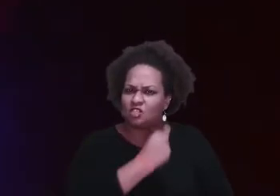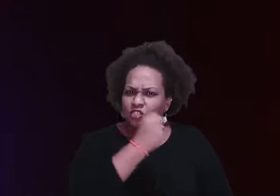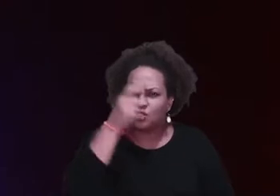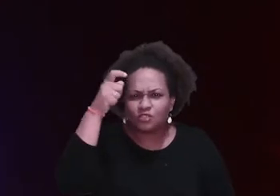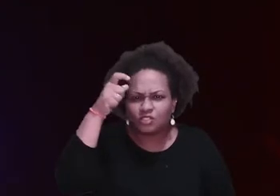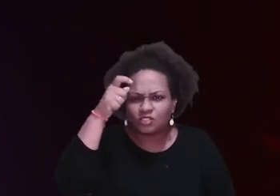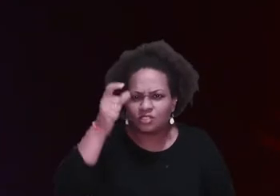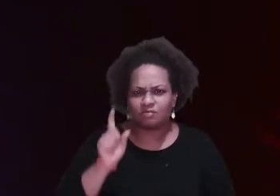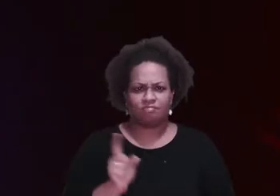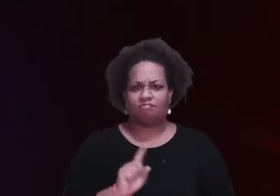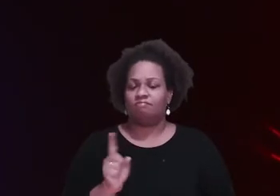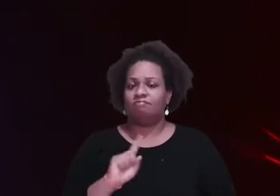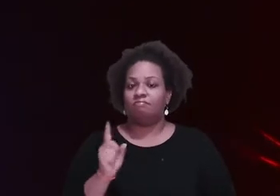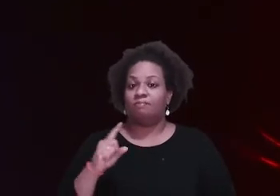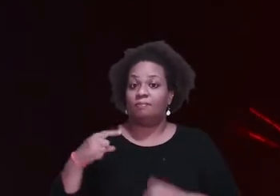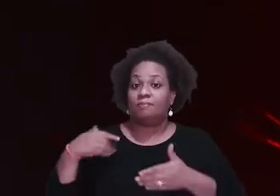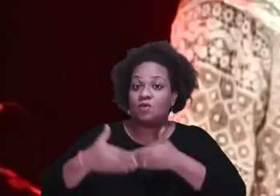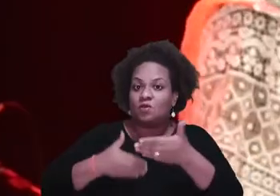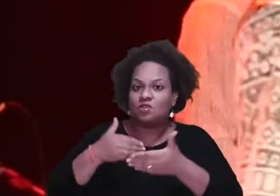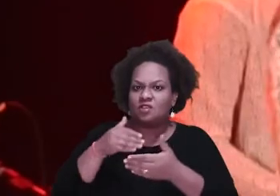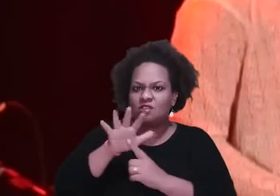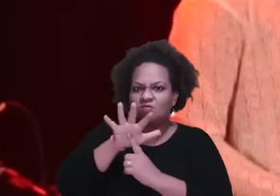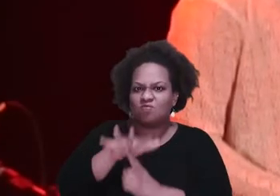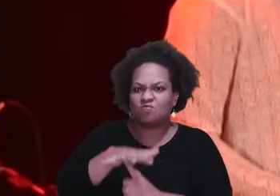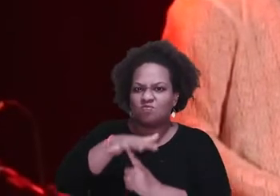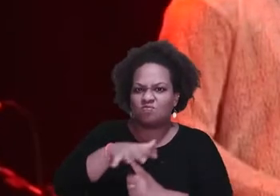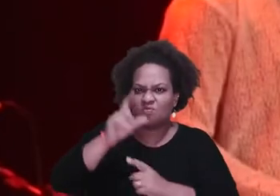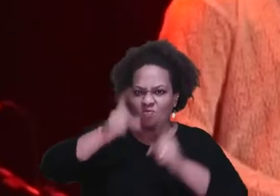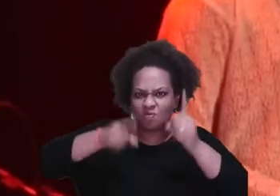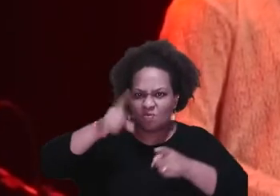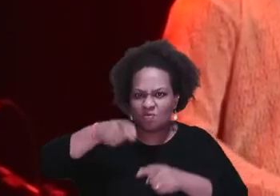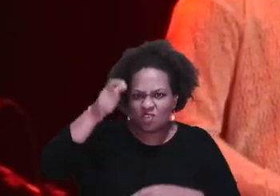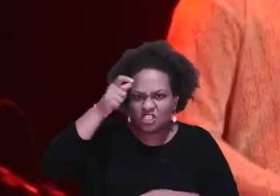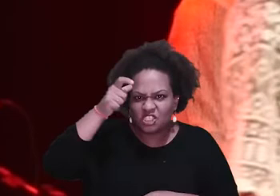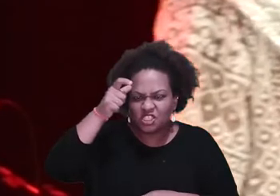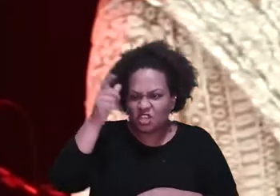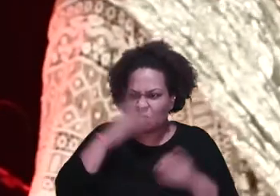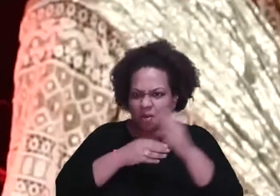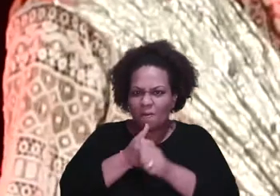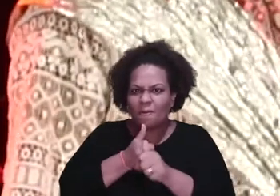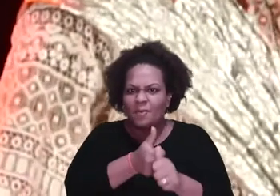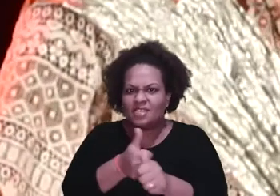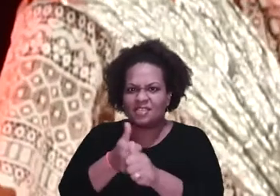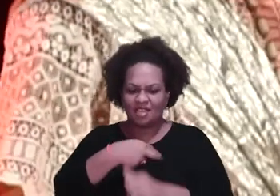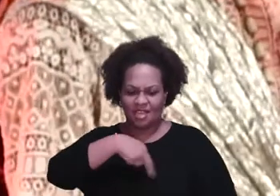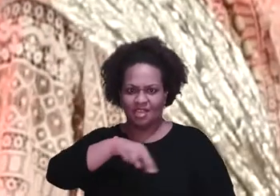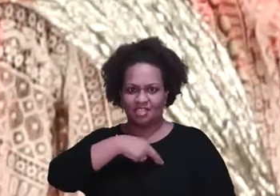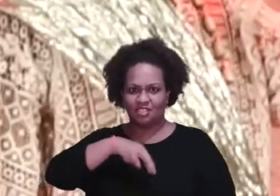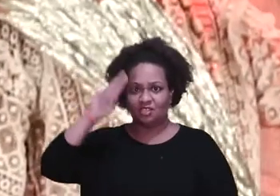isso não é o diabo esse processo de satanização de atualização